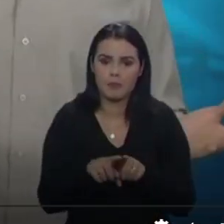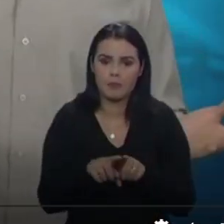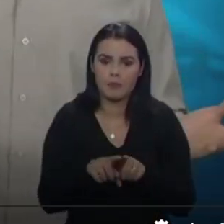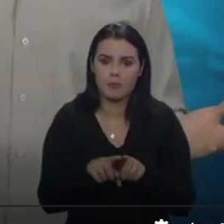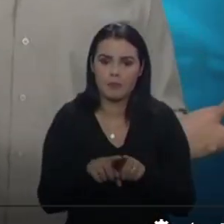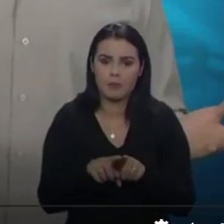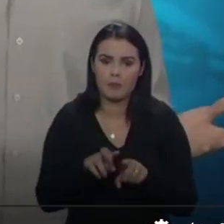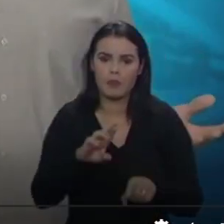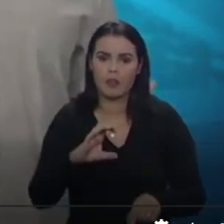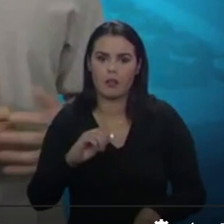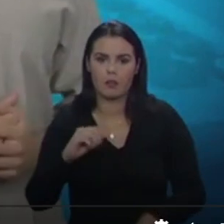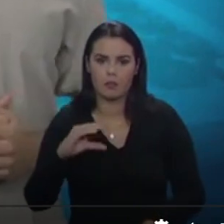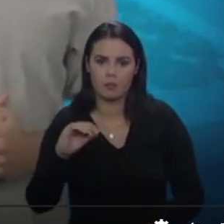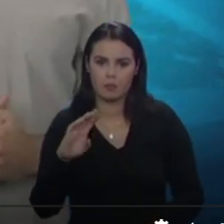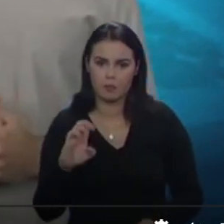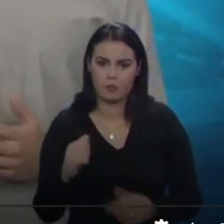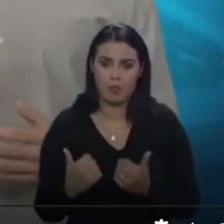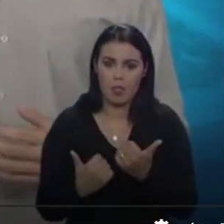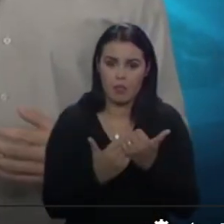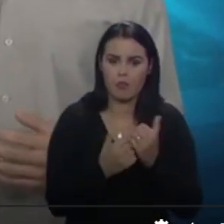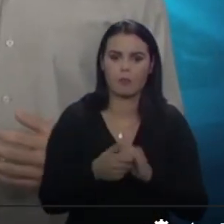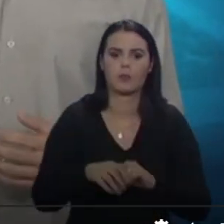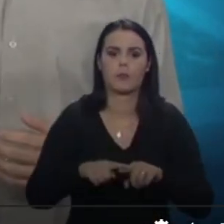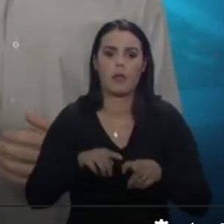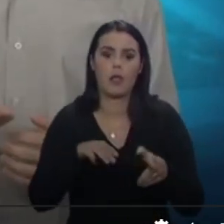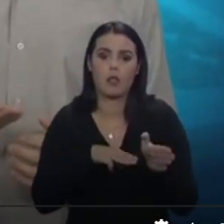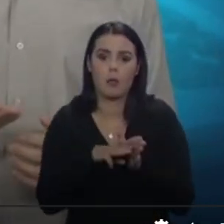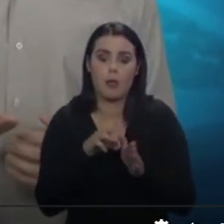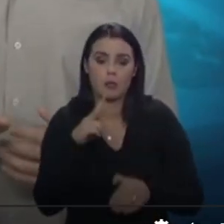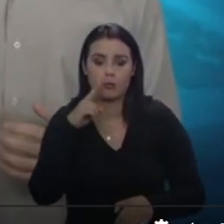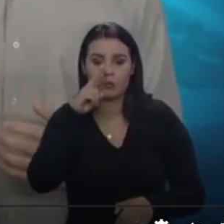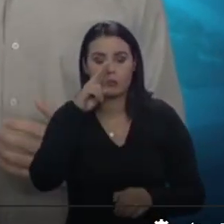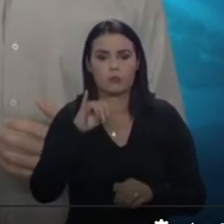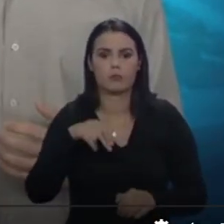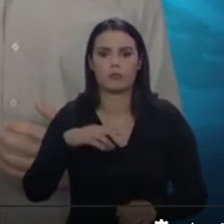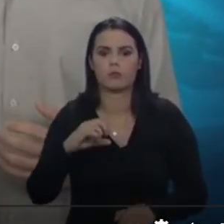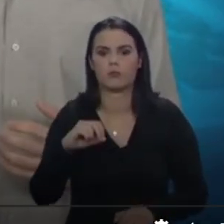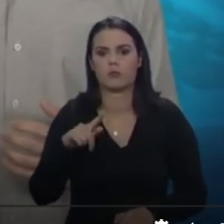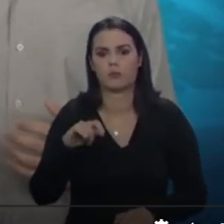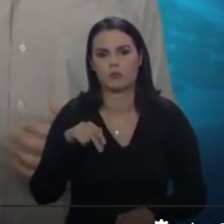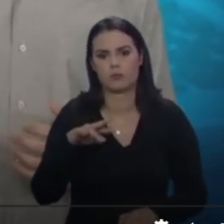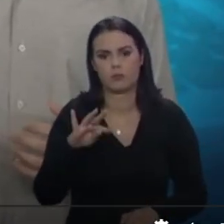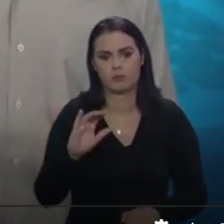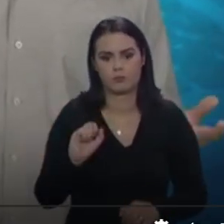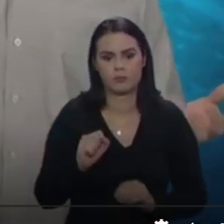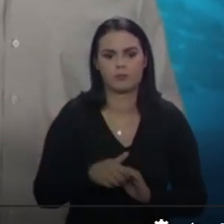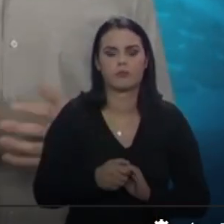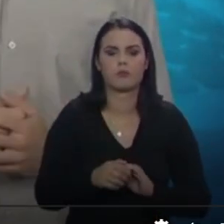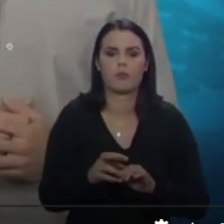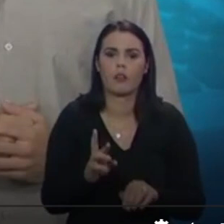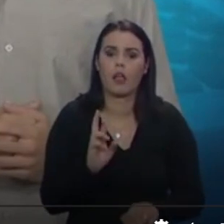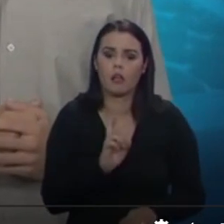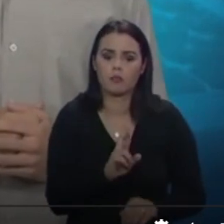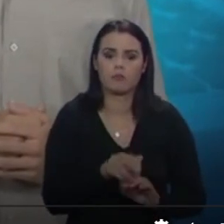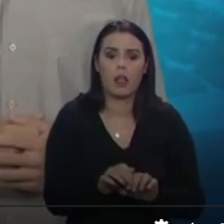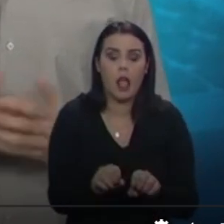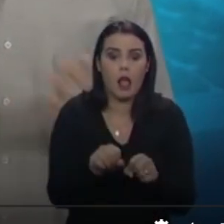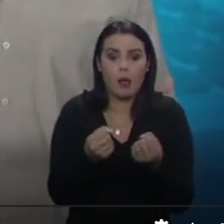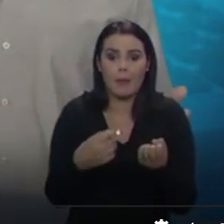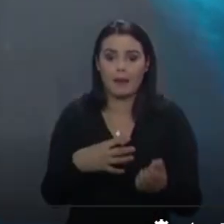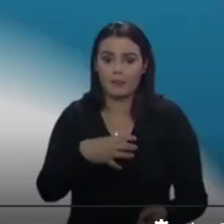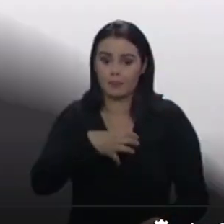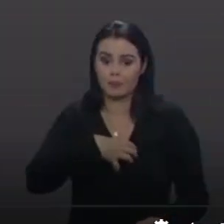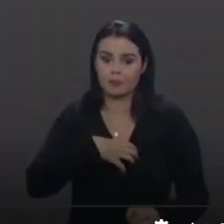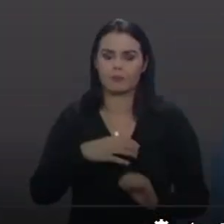das forças, as incógnitas correspondem às forças nas quais os deslocamentos associados recuperam as condições